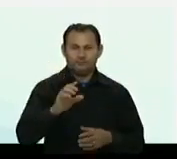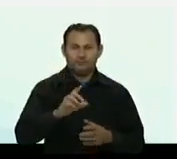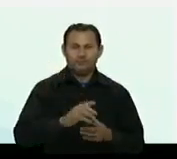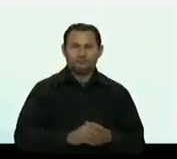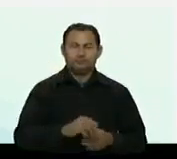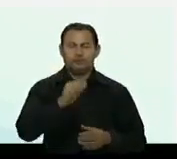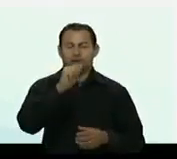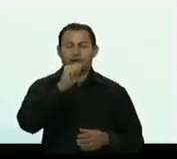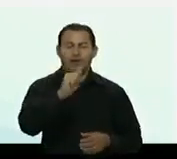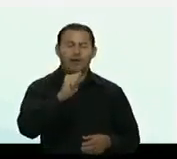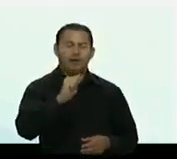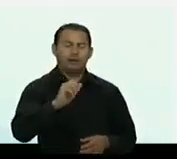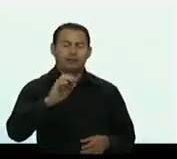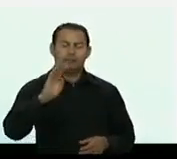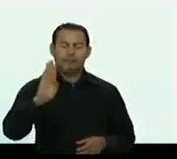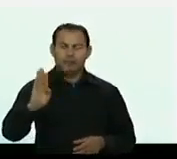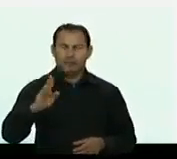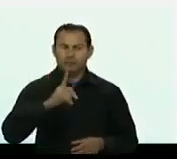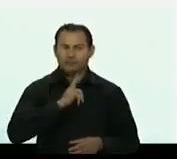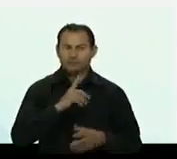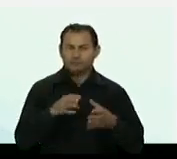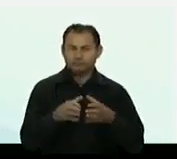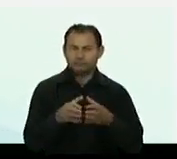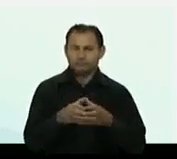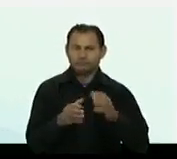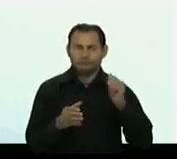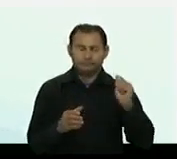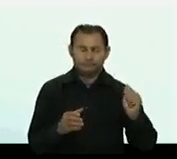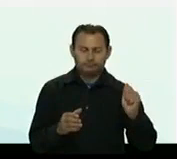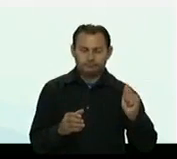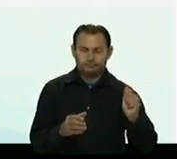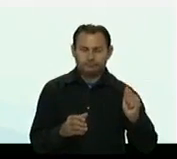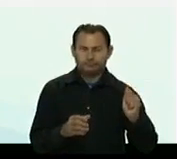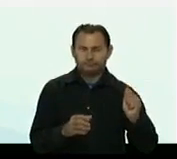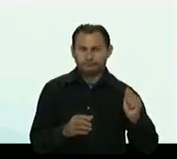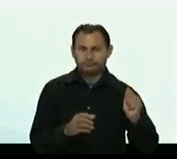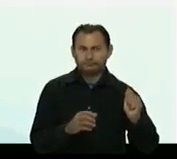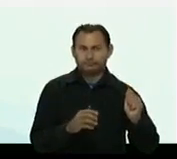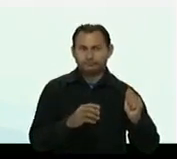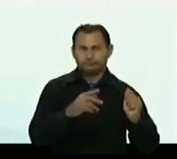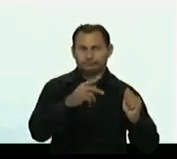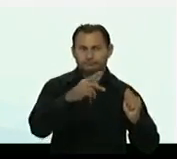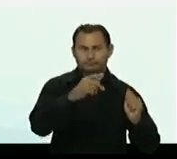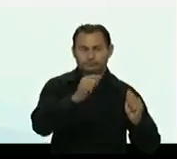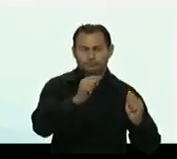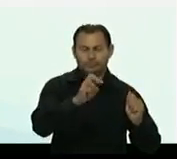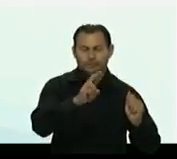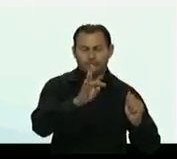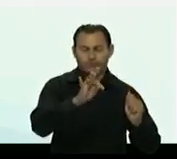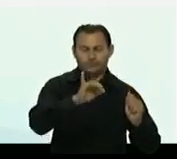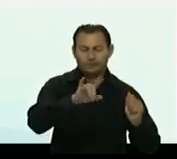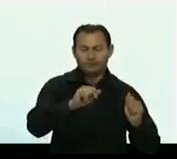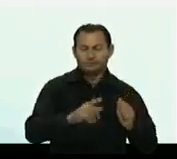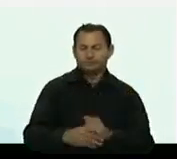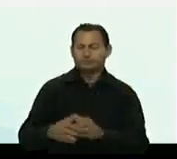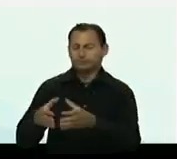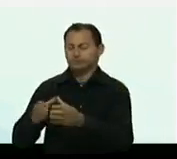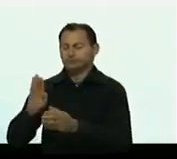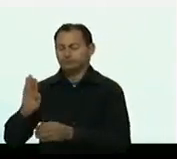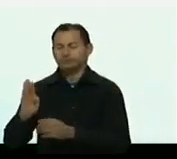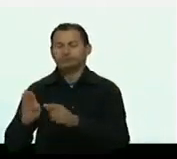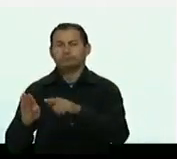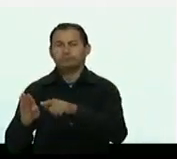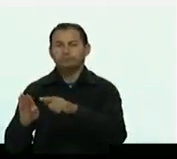de A em B. Então, nós temos aqui o conjunto A, que é chamado conjunto de partida, e o conjunto B,